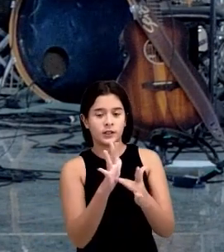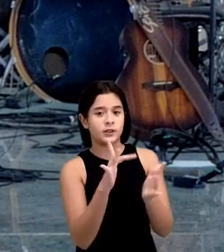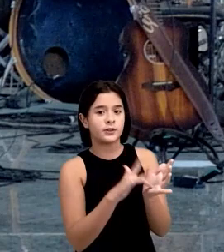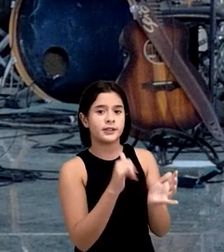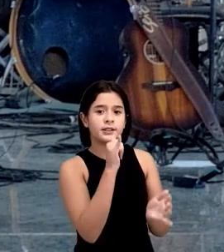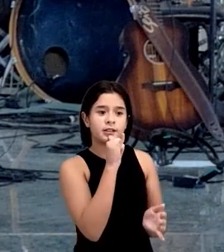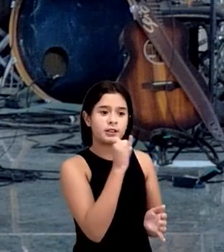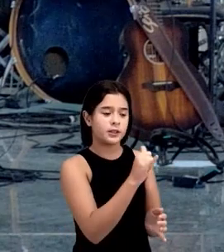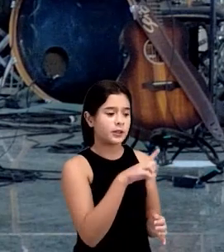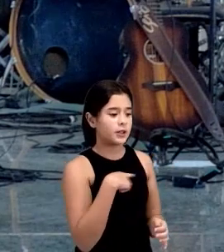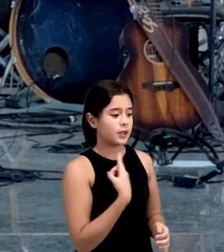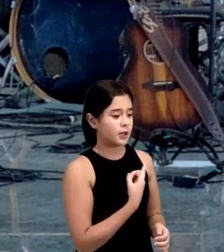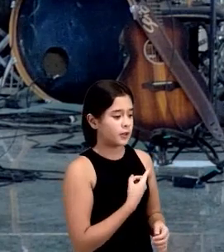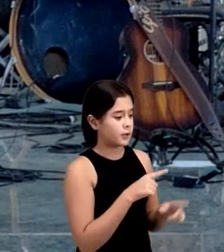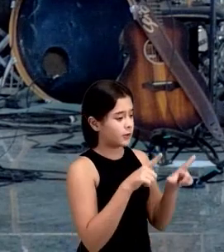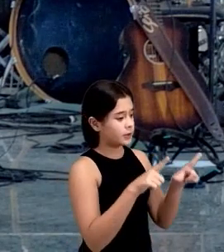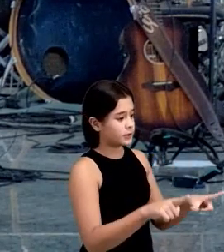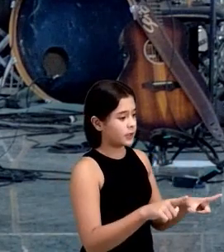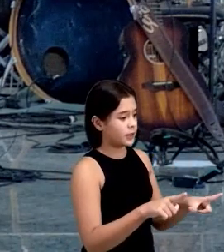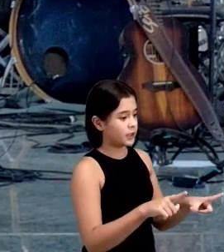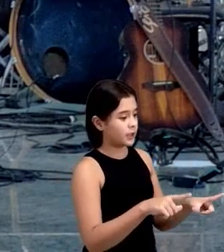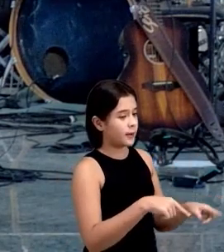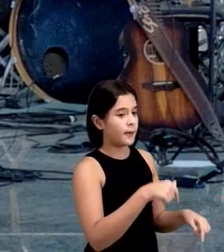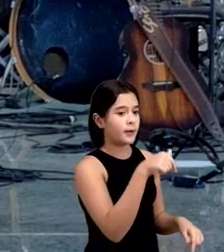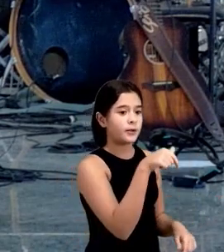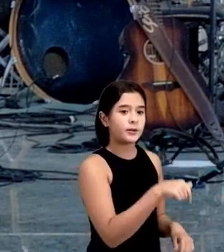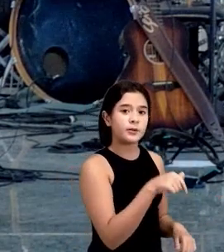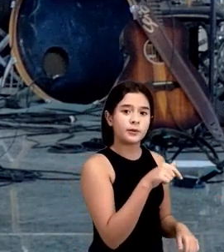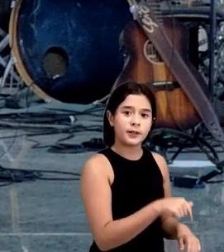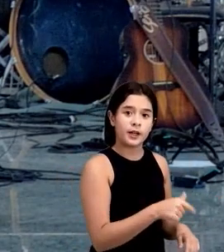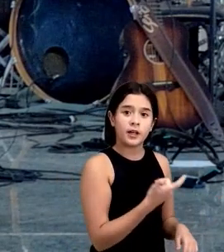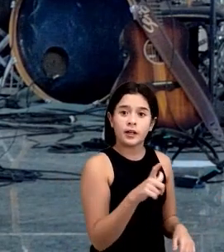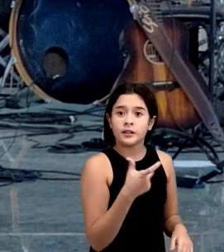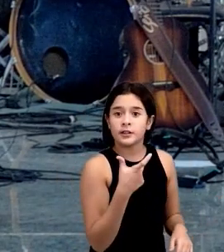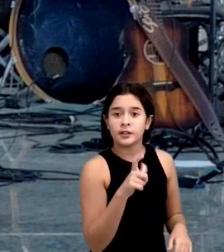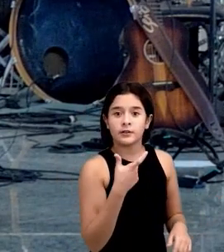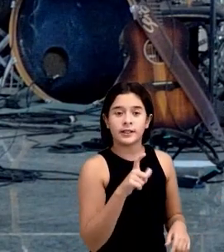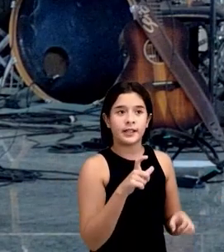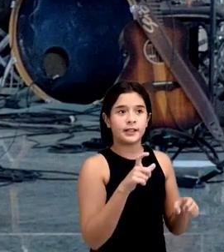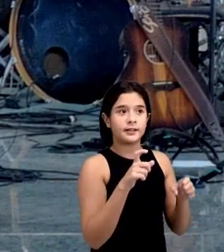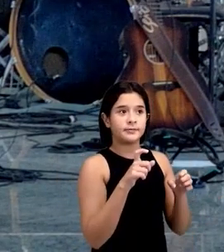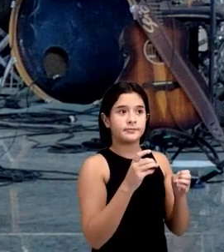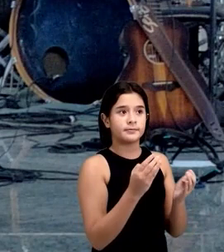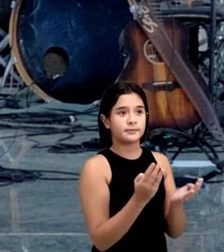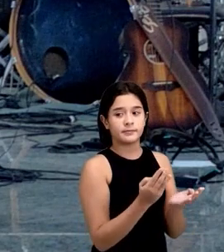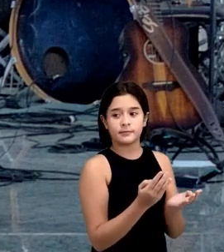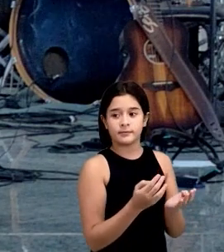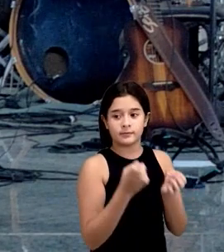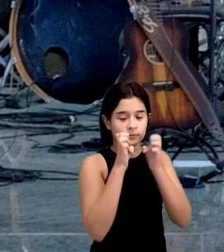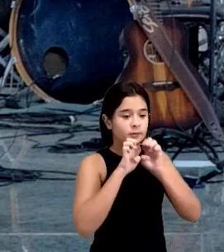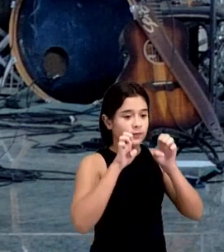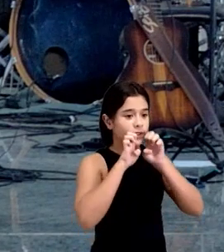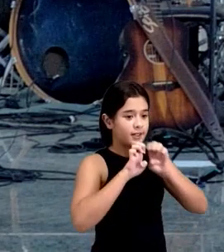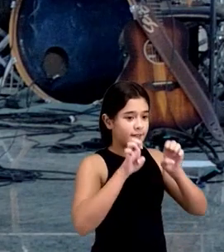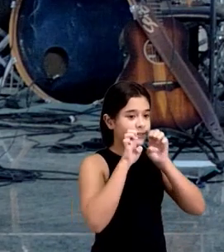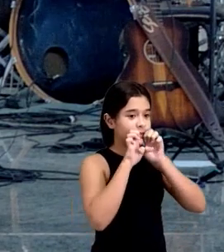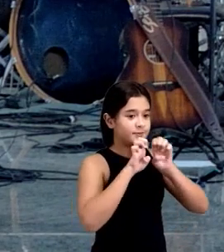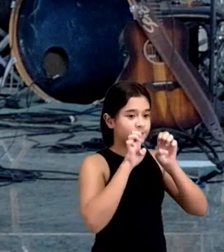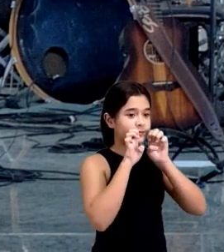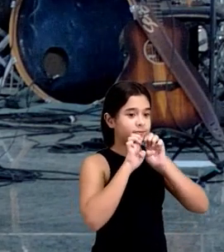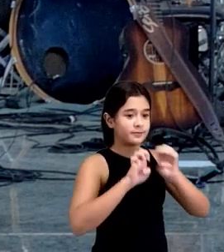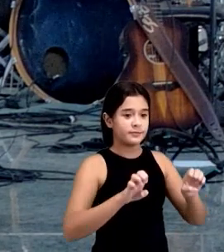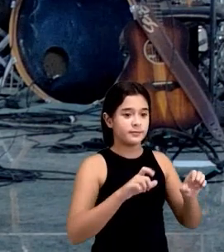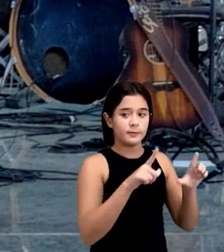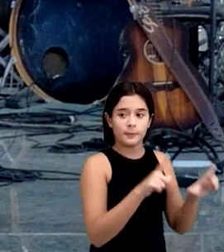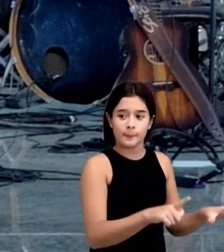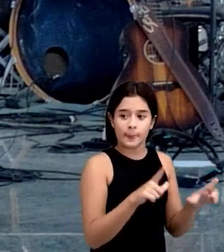ambiente sem o Evangelho é esse ambiente completamente sem luz. Você tem noção de como isso é